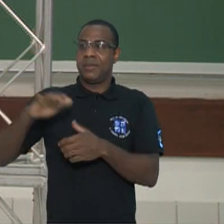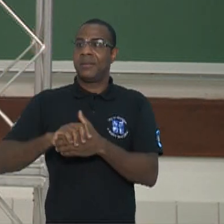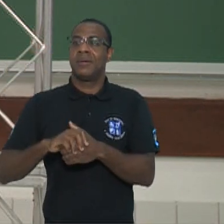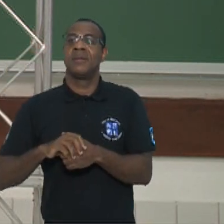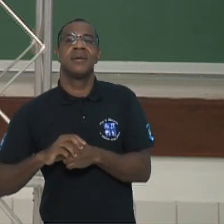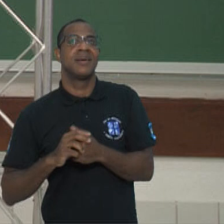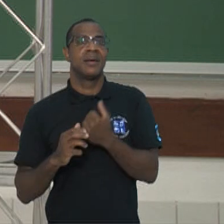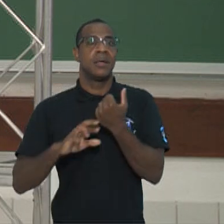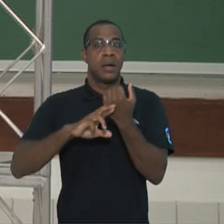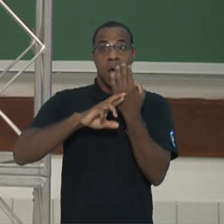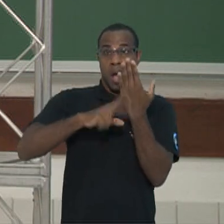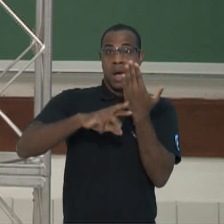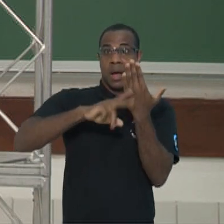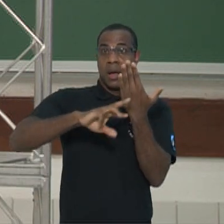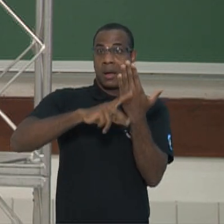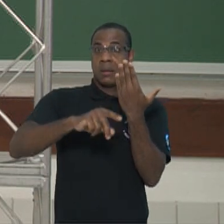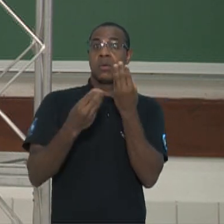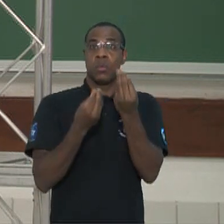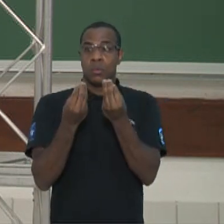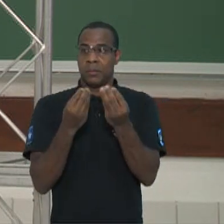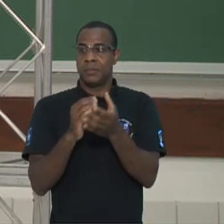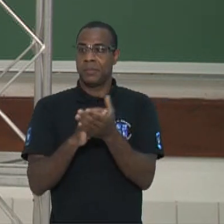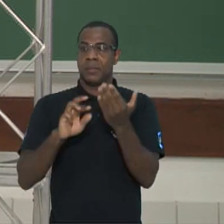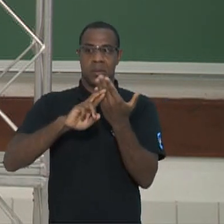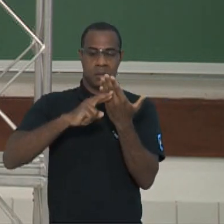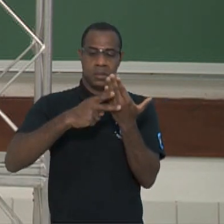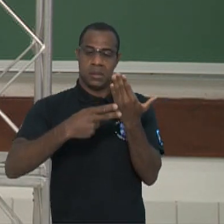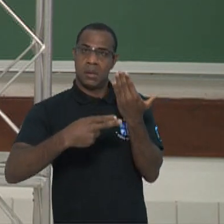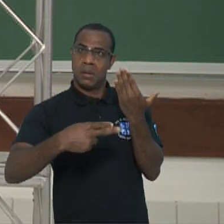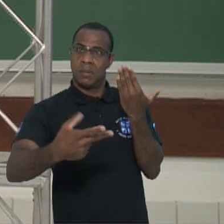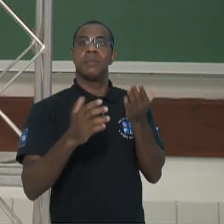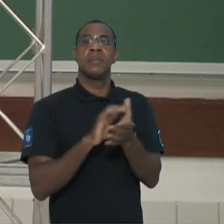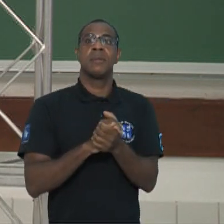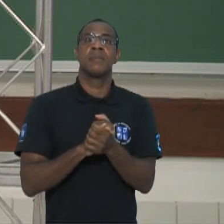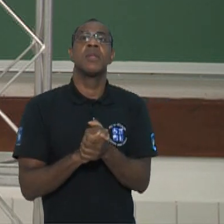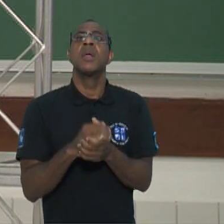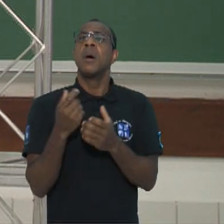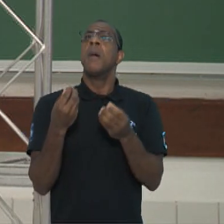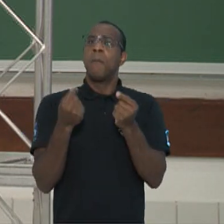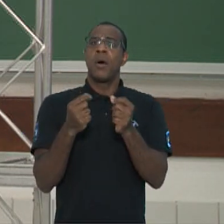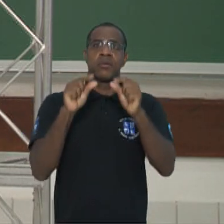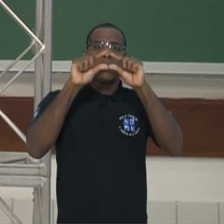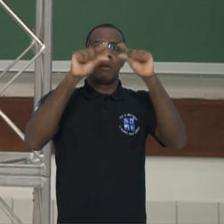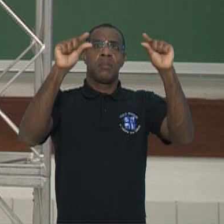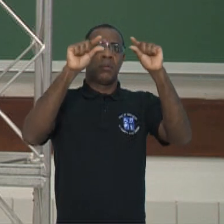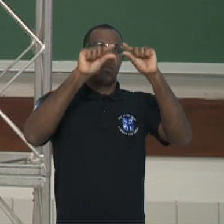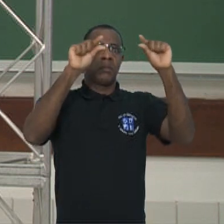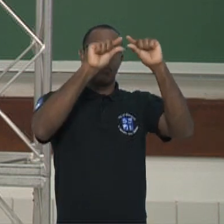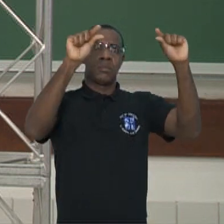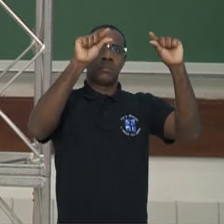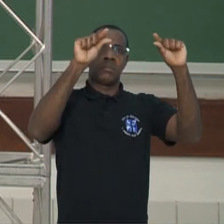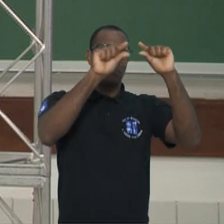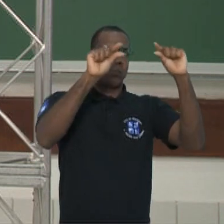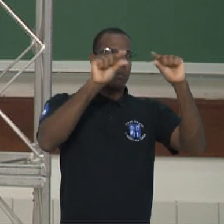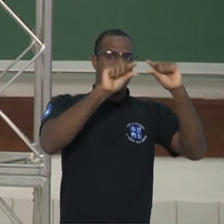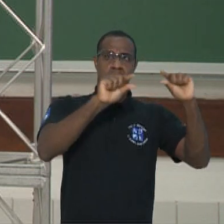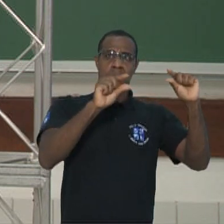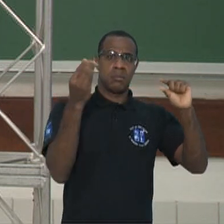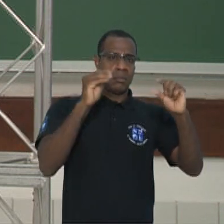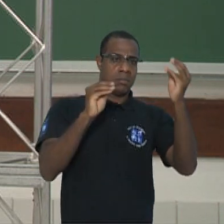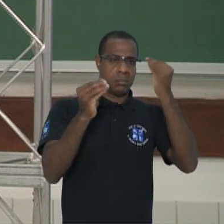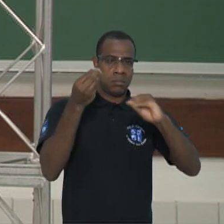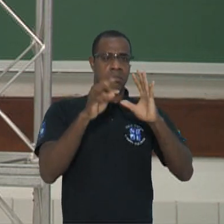tem, principalmente para os lugares dominados? Vocês podem colocar só os tópicos, depois a gente volta com a correção e na sequência, se quiserem produzir